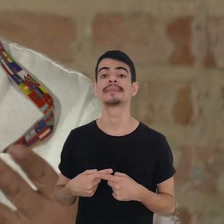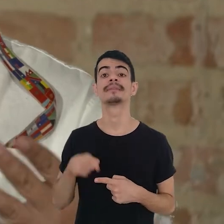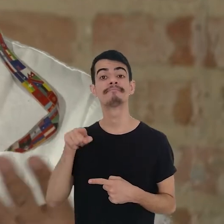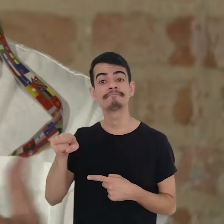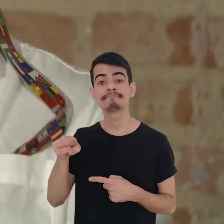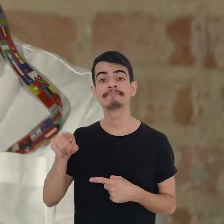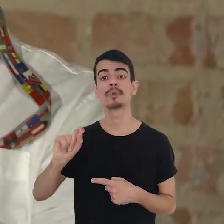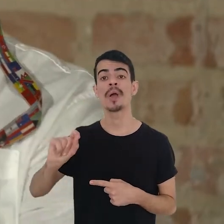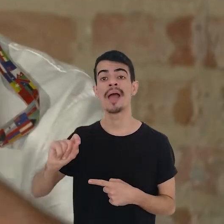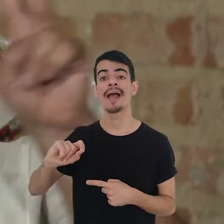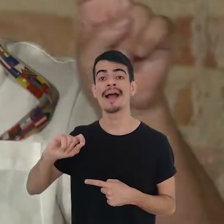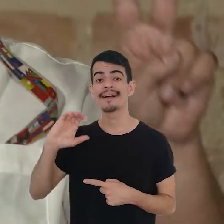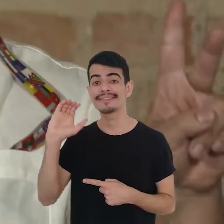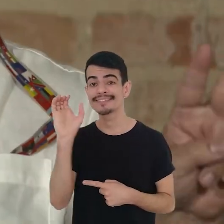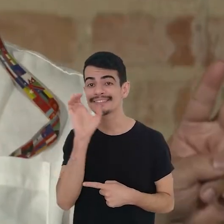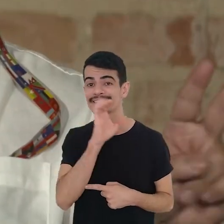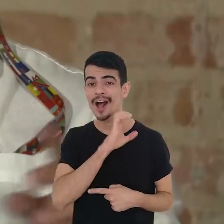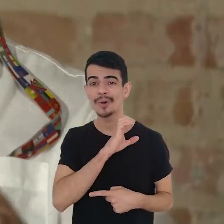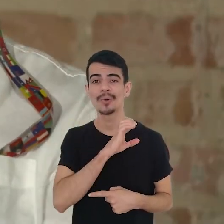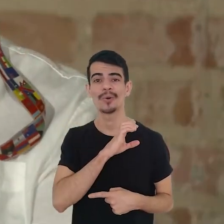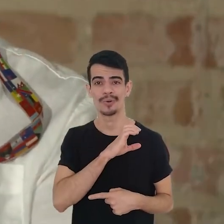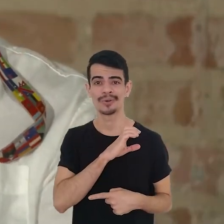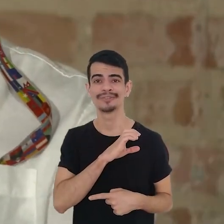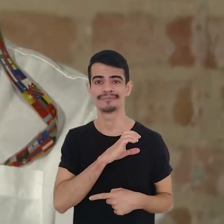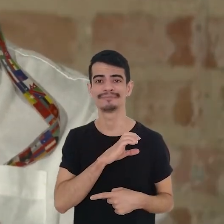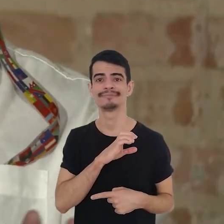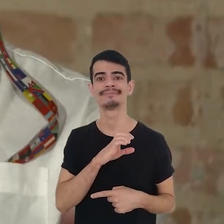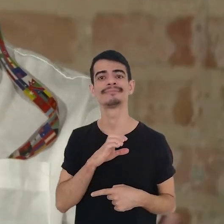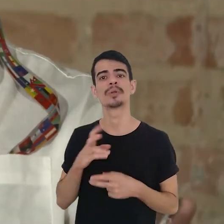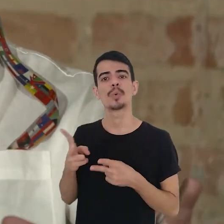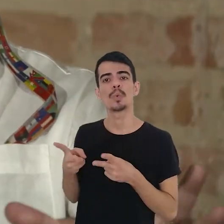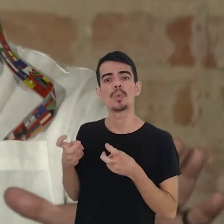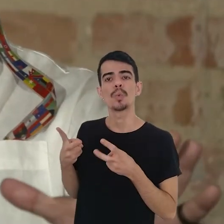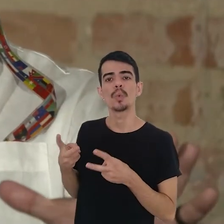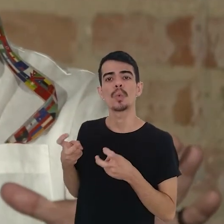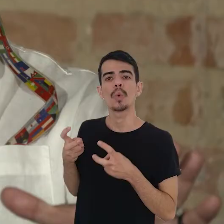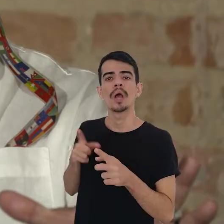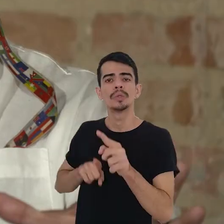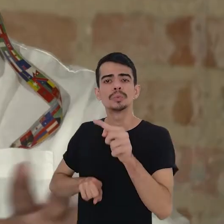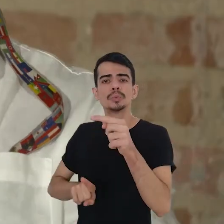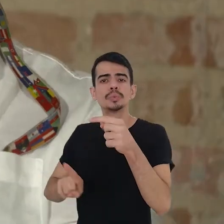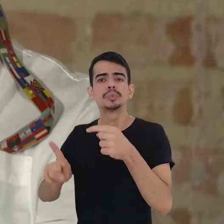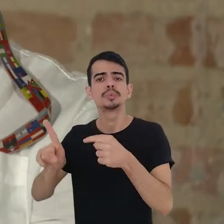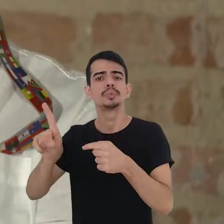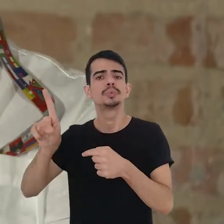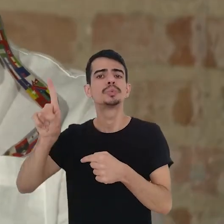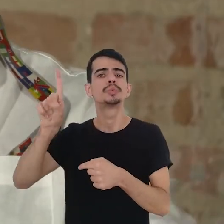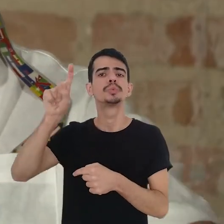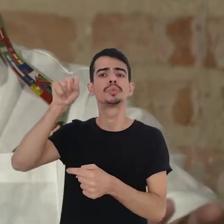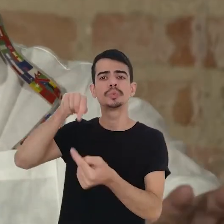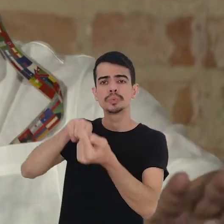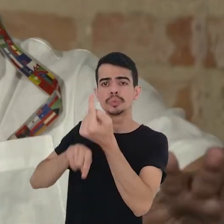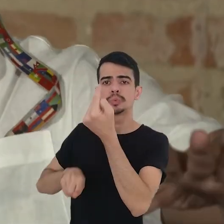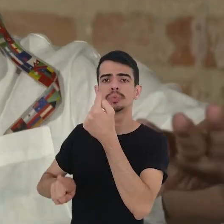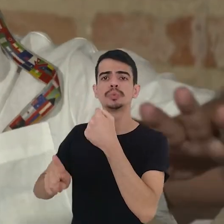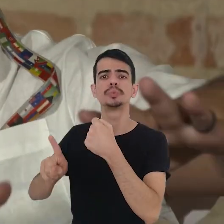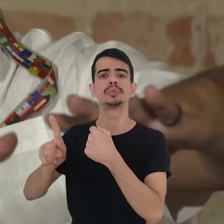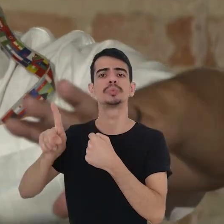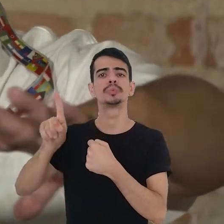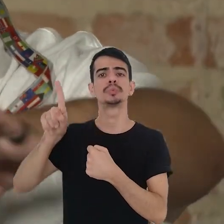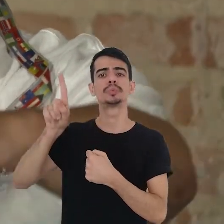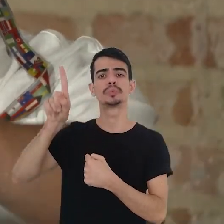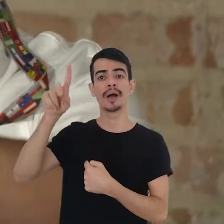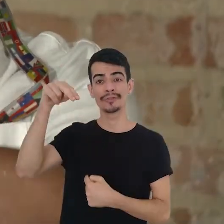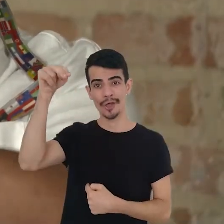importante porque ela literalmente rouba o calor dos trópicos e leva esse calor